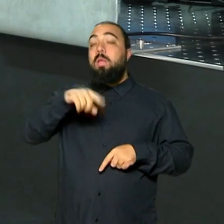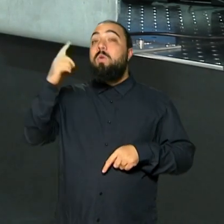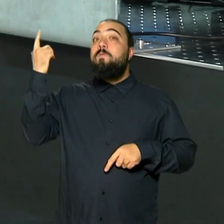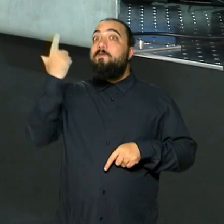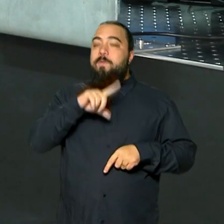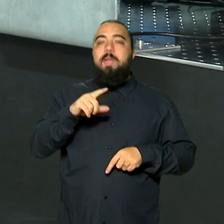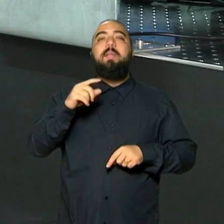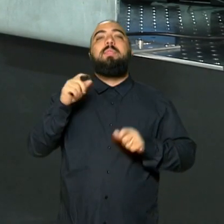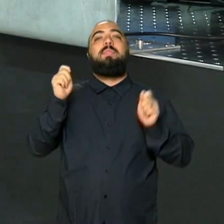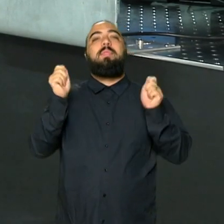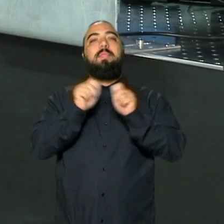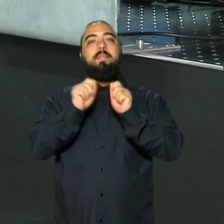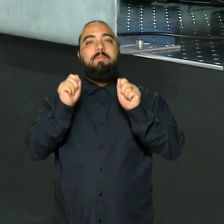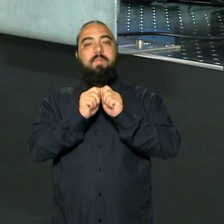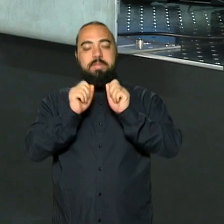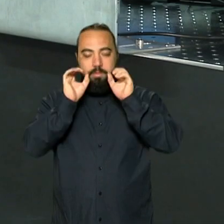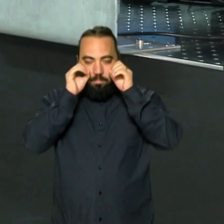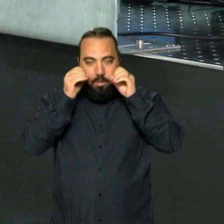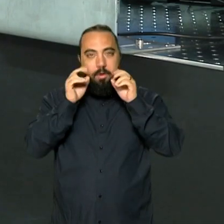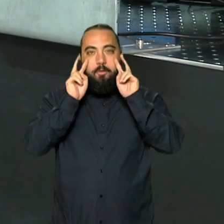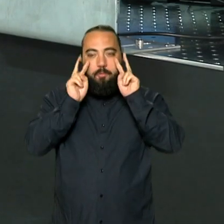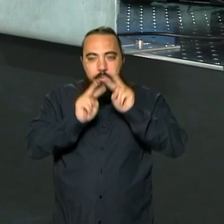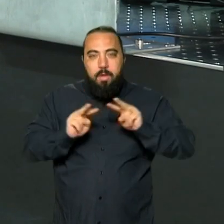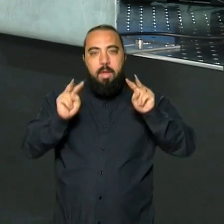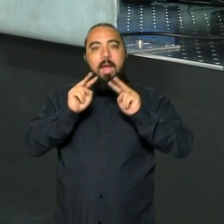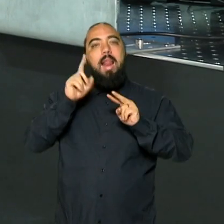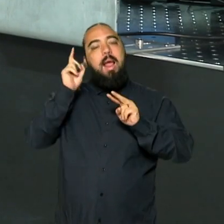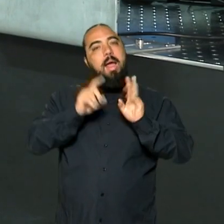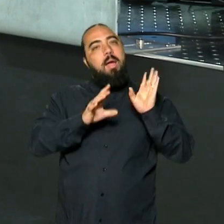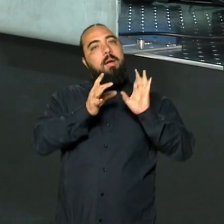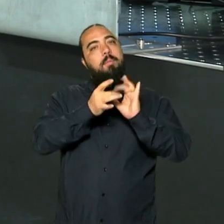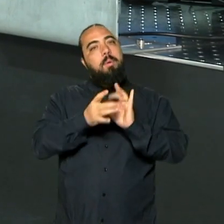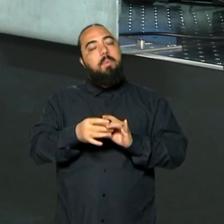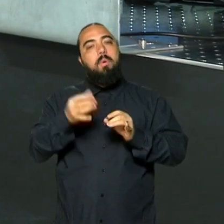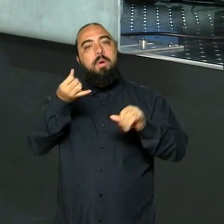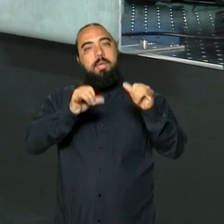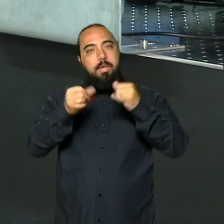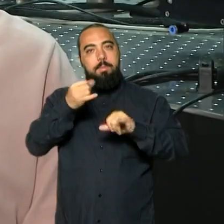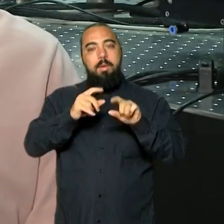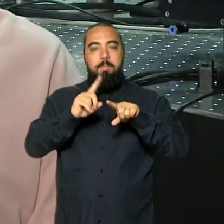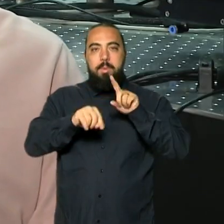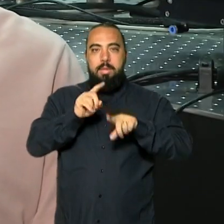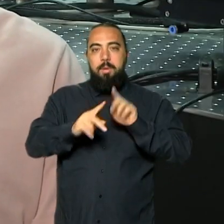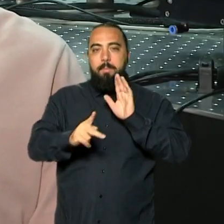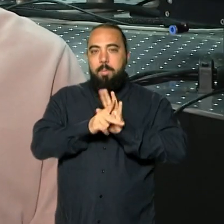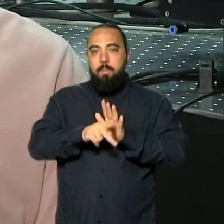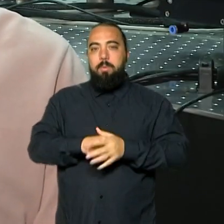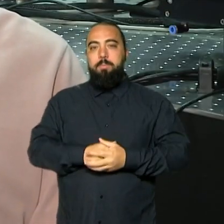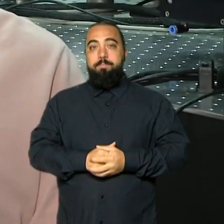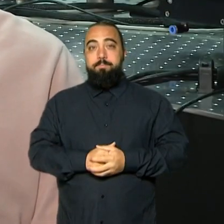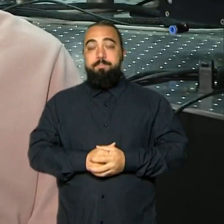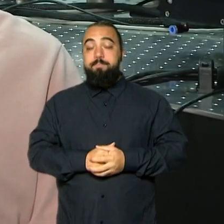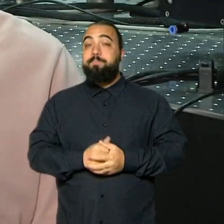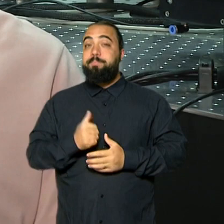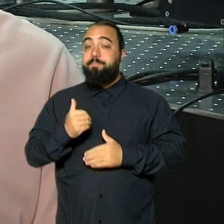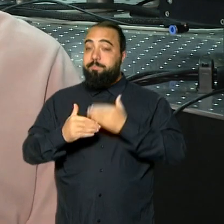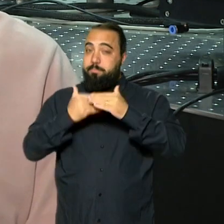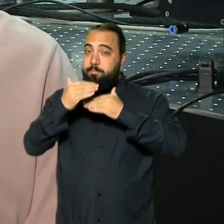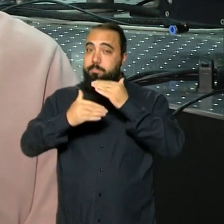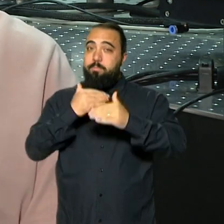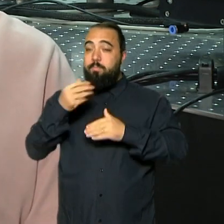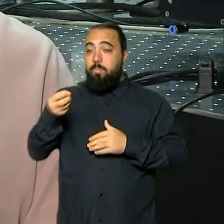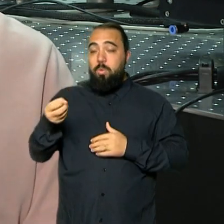consegue saber os constituintes, a composição química daquele material. Por exemplo, no desenvolvimento de